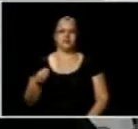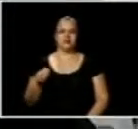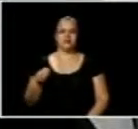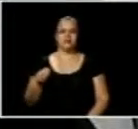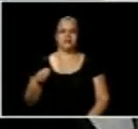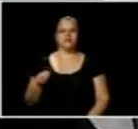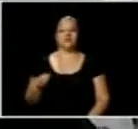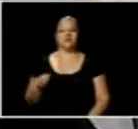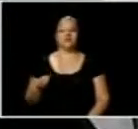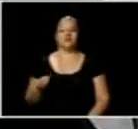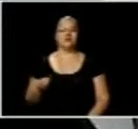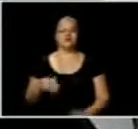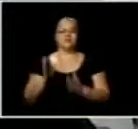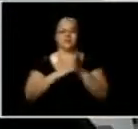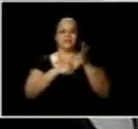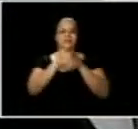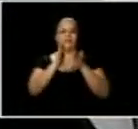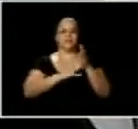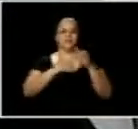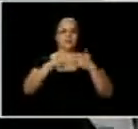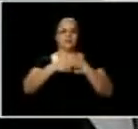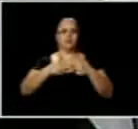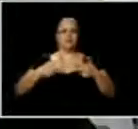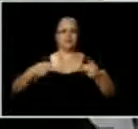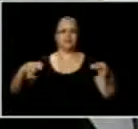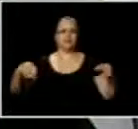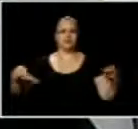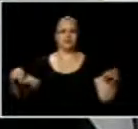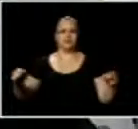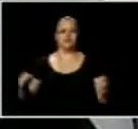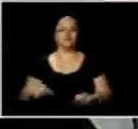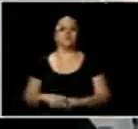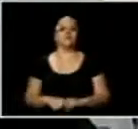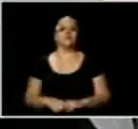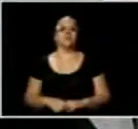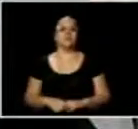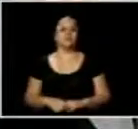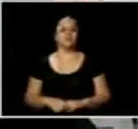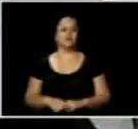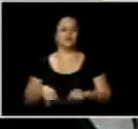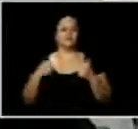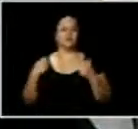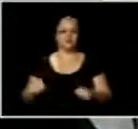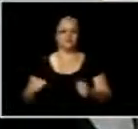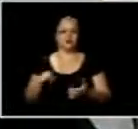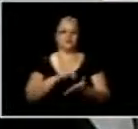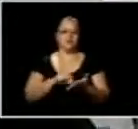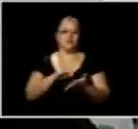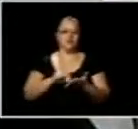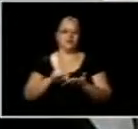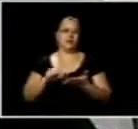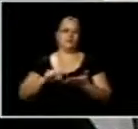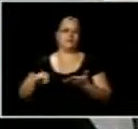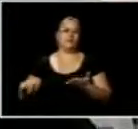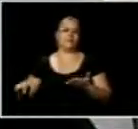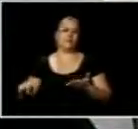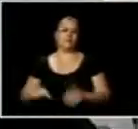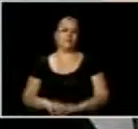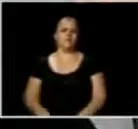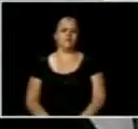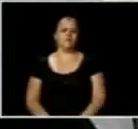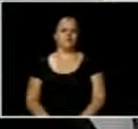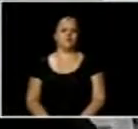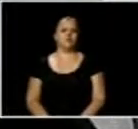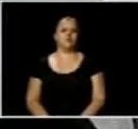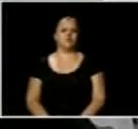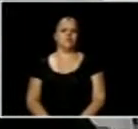Vários, que poderiam assinar esses trabalhos, se assim entenderem, que tinha que ser